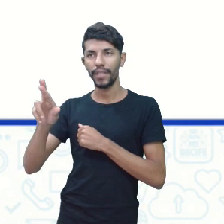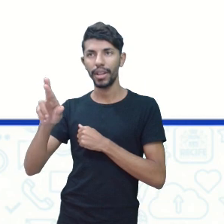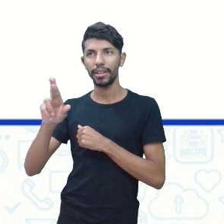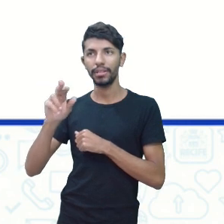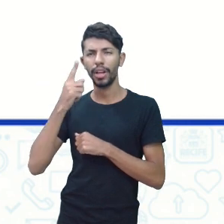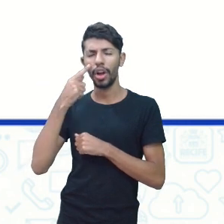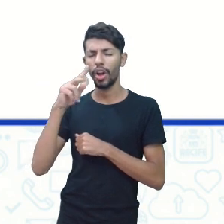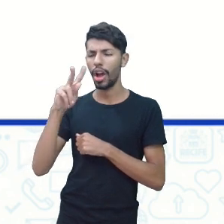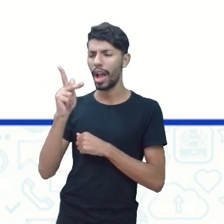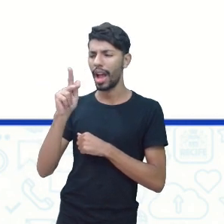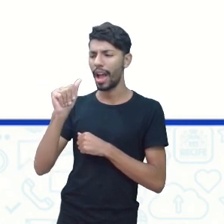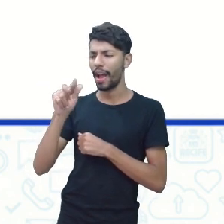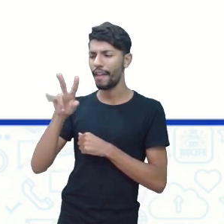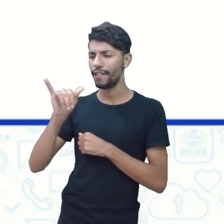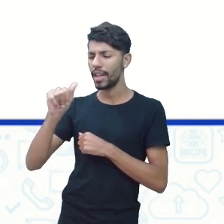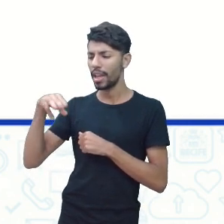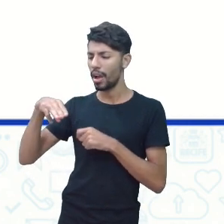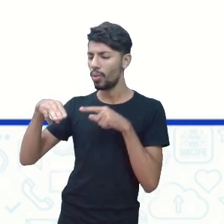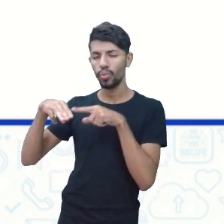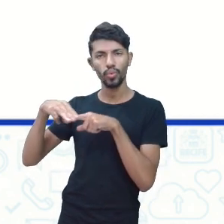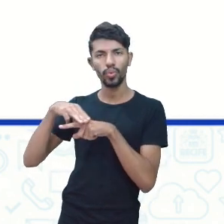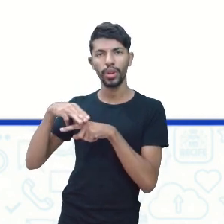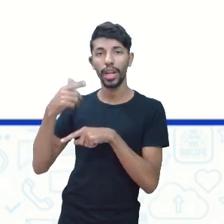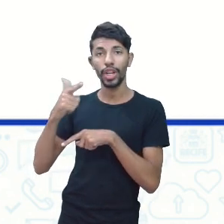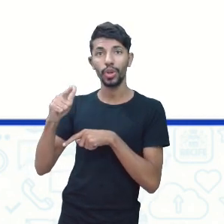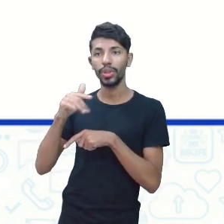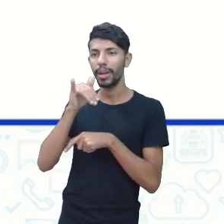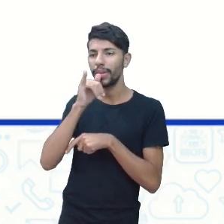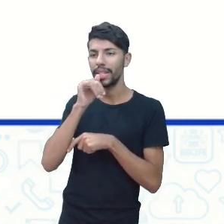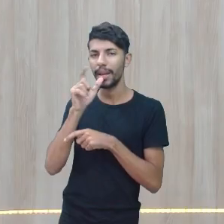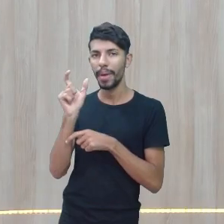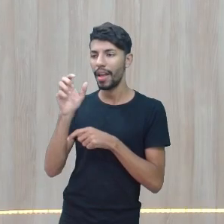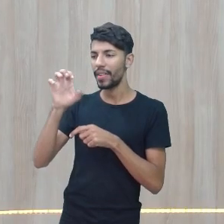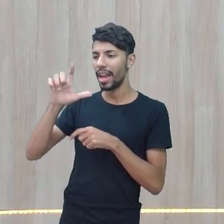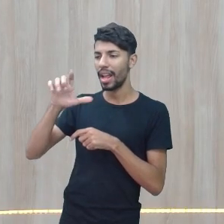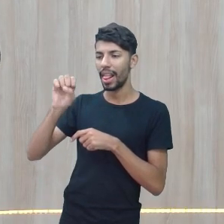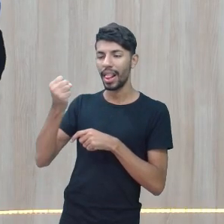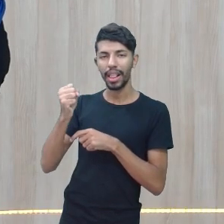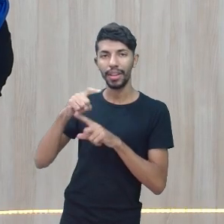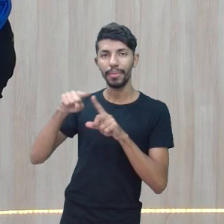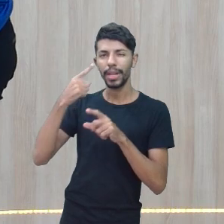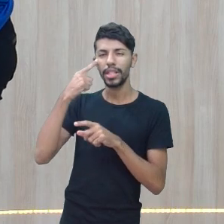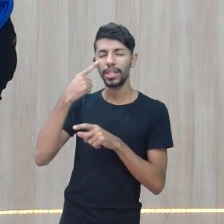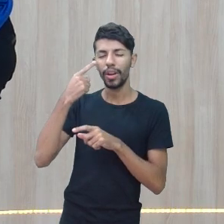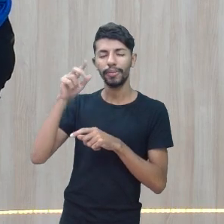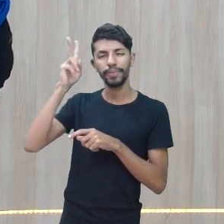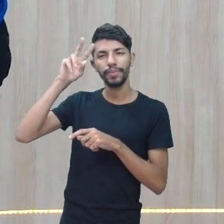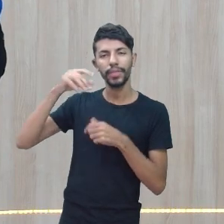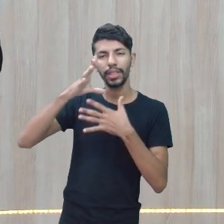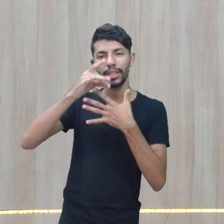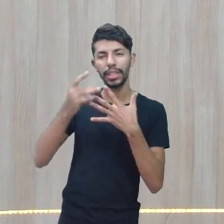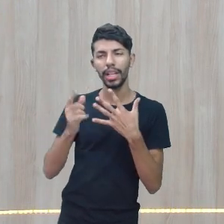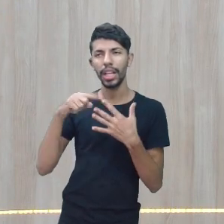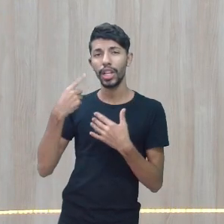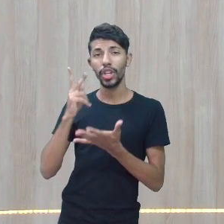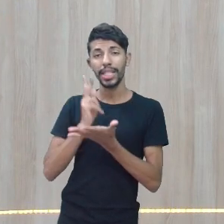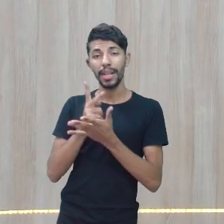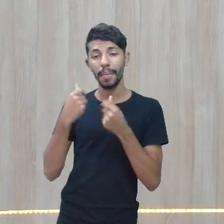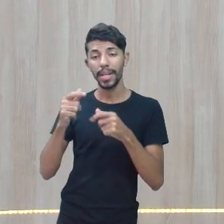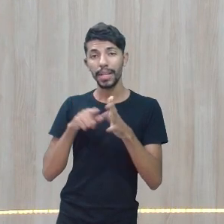não tenho eles aqui. Mas aí, lembra daquele detalhe que eu falei para vocês, que devemos sempre perguntar,